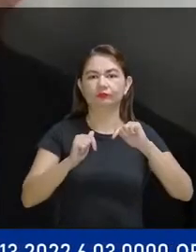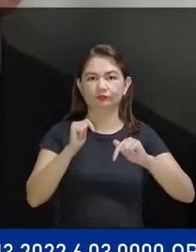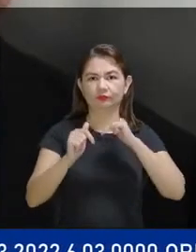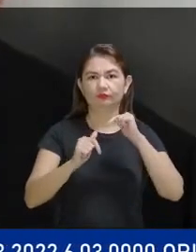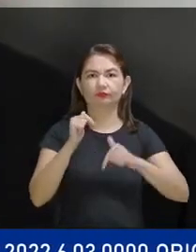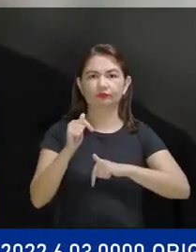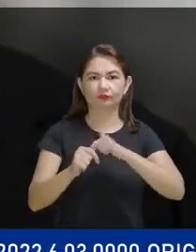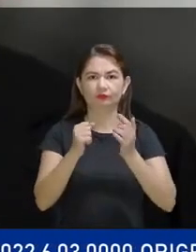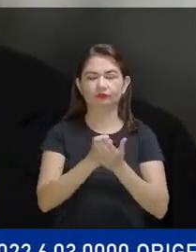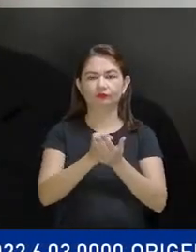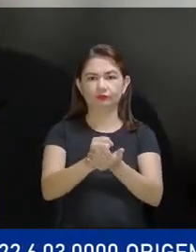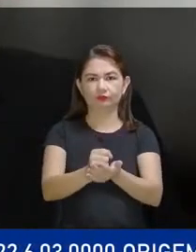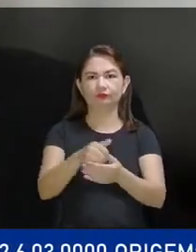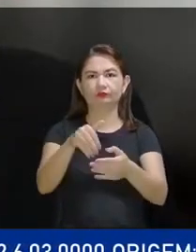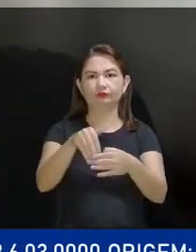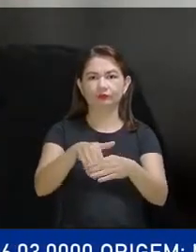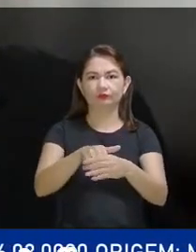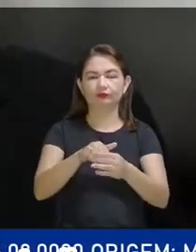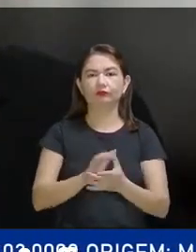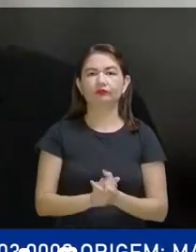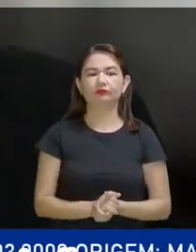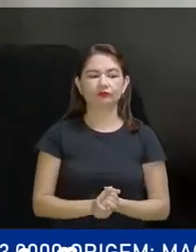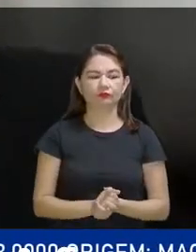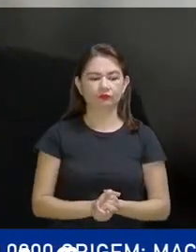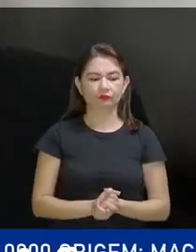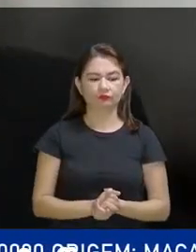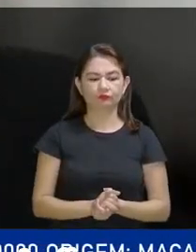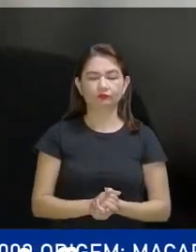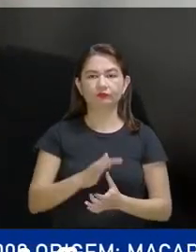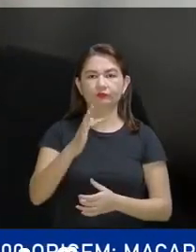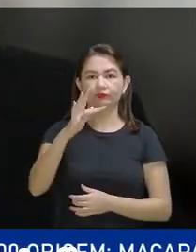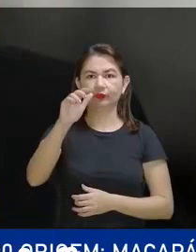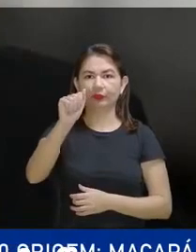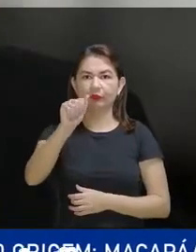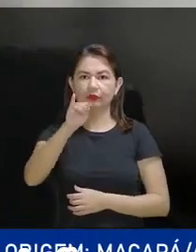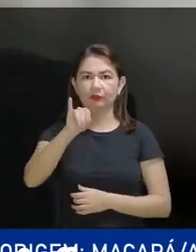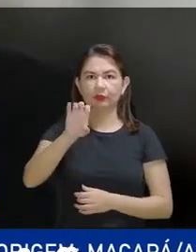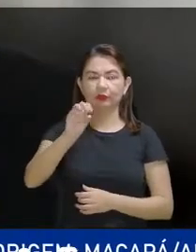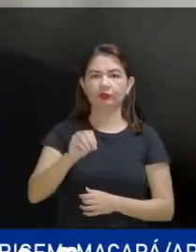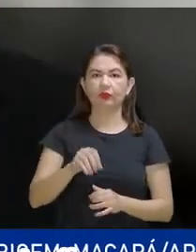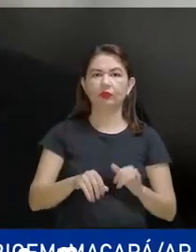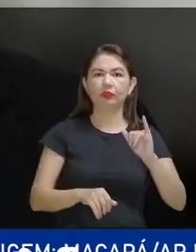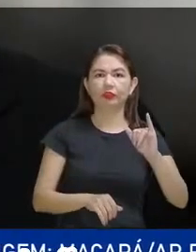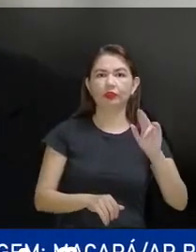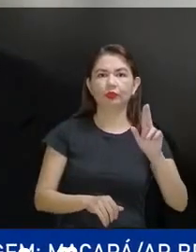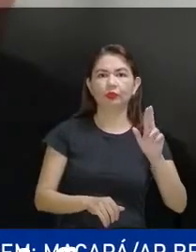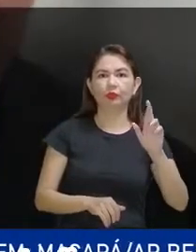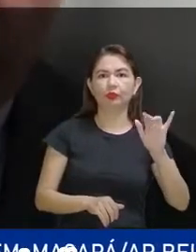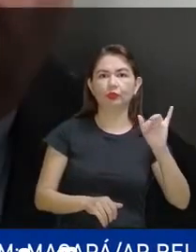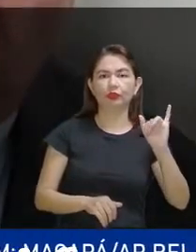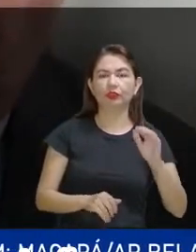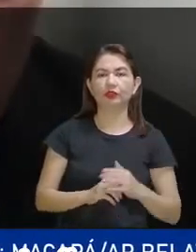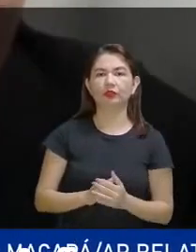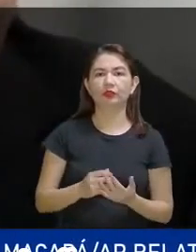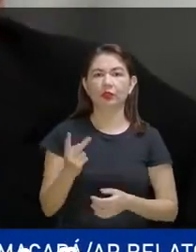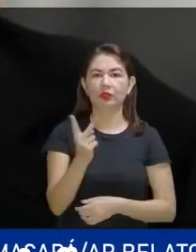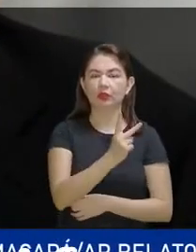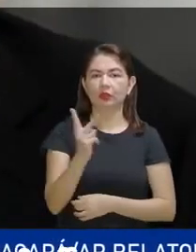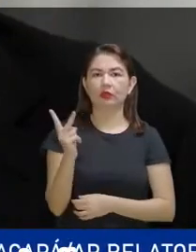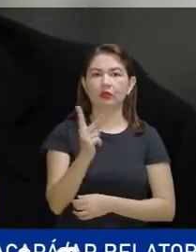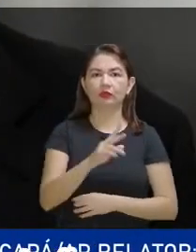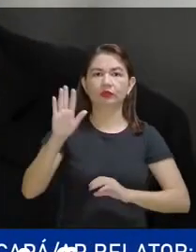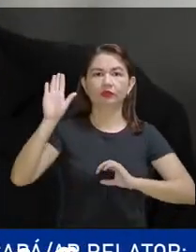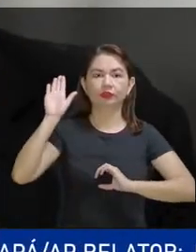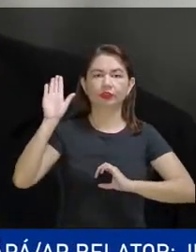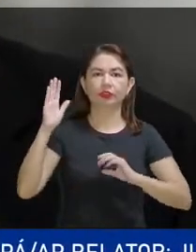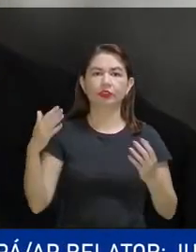como cabo eleitoral ao mesmo tempo, tá, para Fábio Jucá e para Iori, gera até uma dúvida